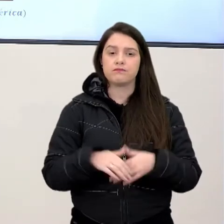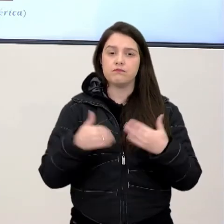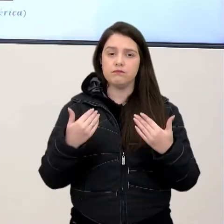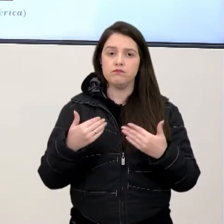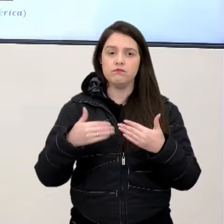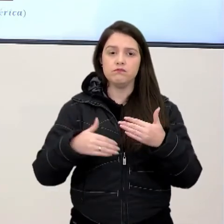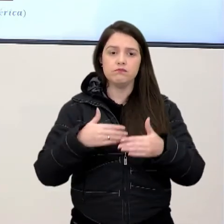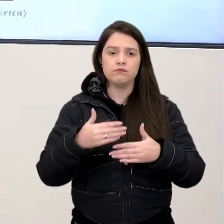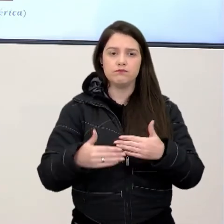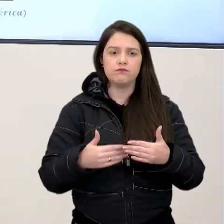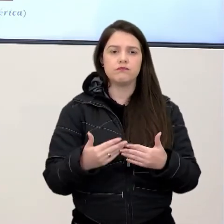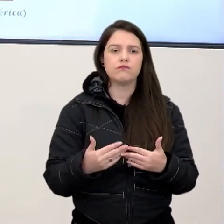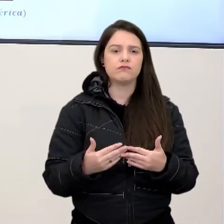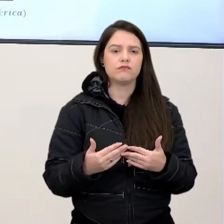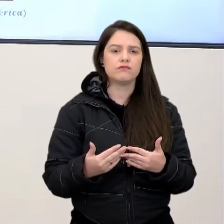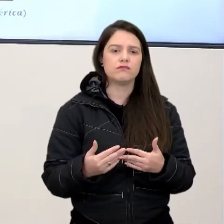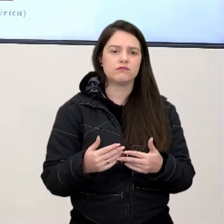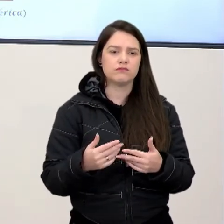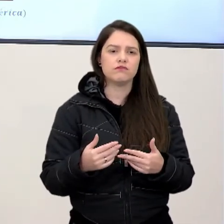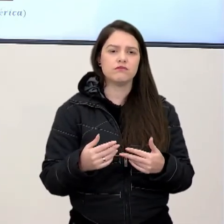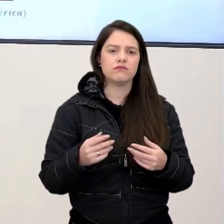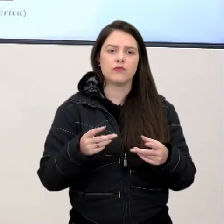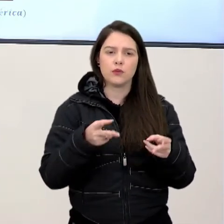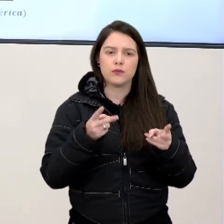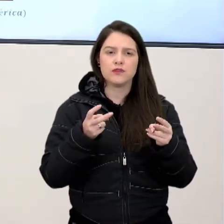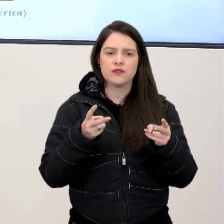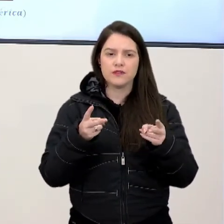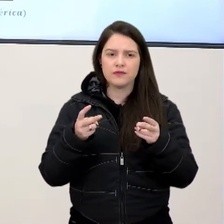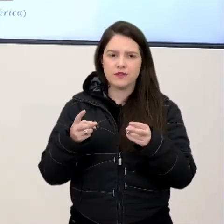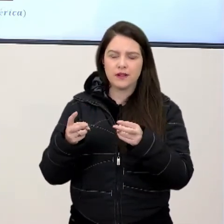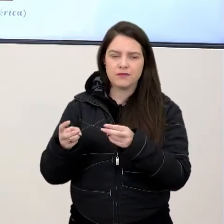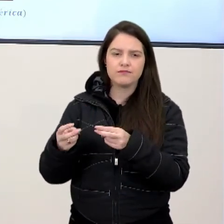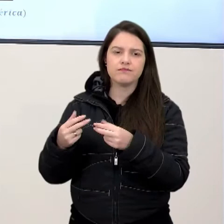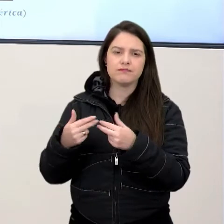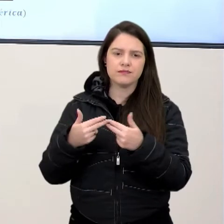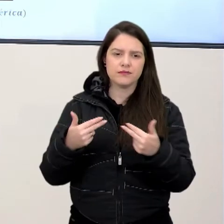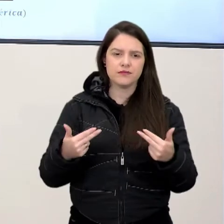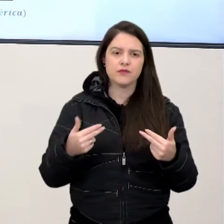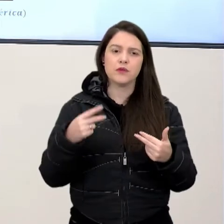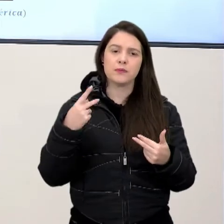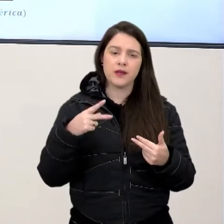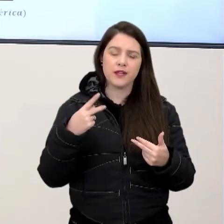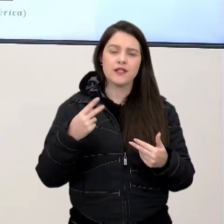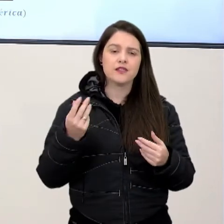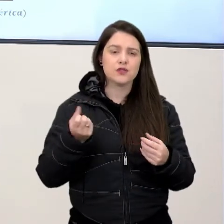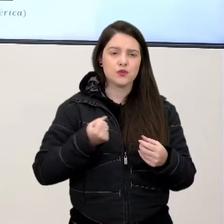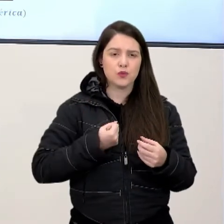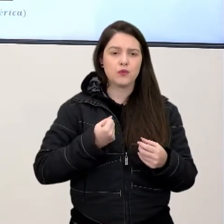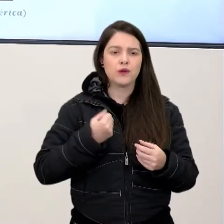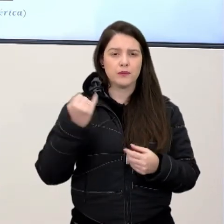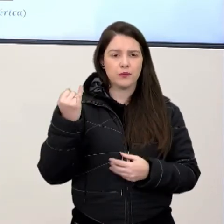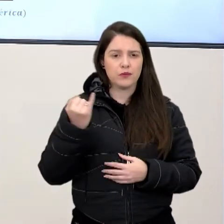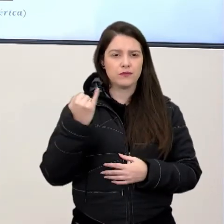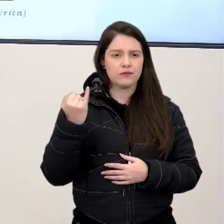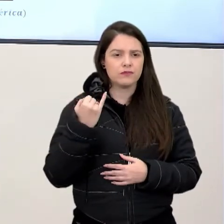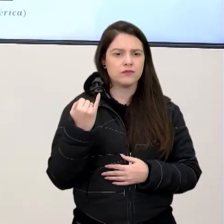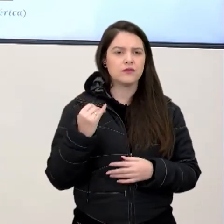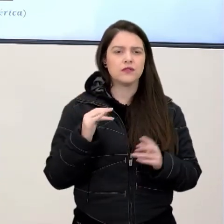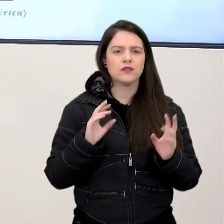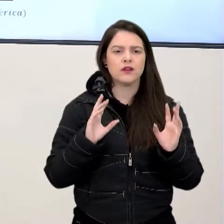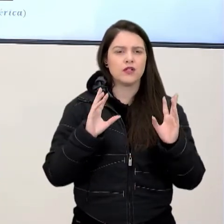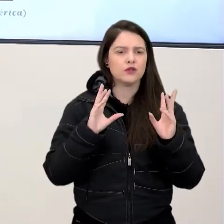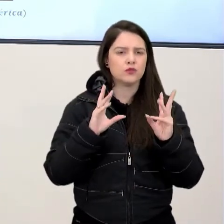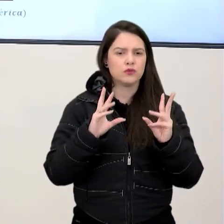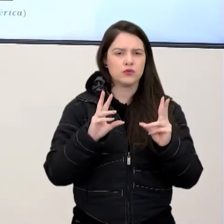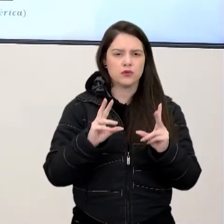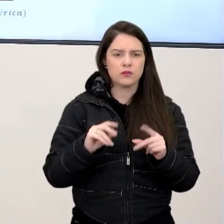em nível superior, quando tem pessoal de segunda série já está se encaminhando para isso, é muito importante que o faça. Nenhum de vocês um belo